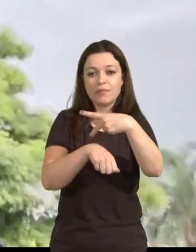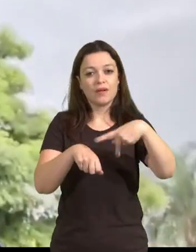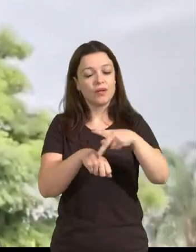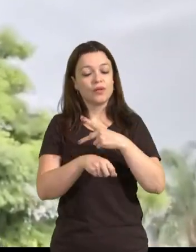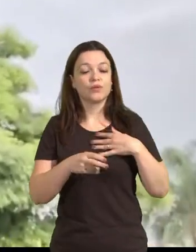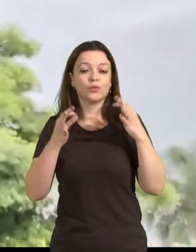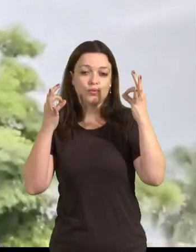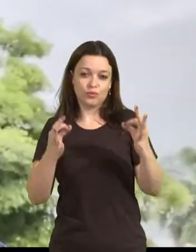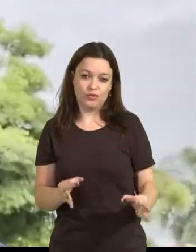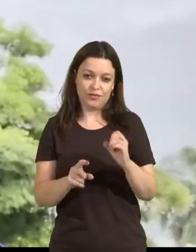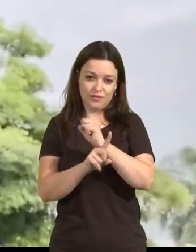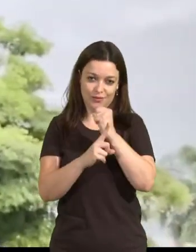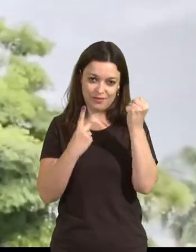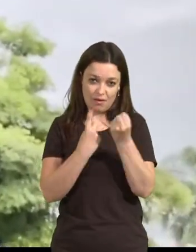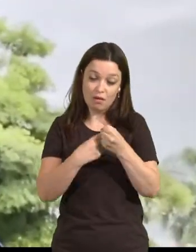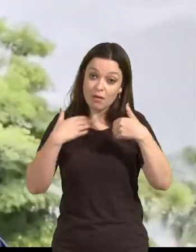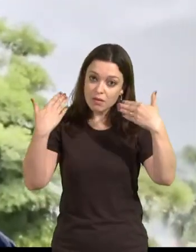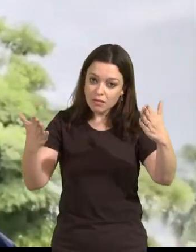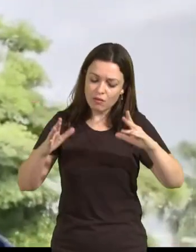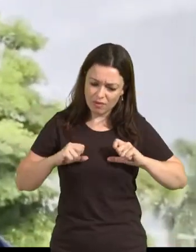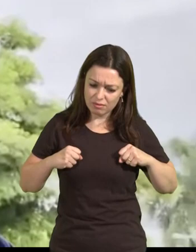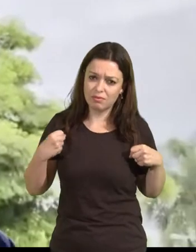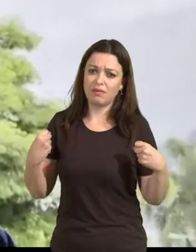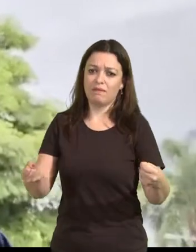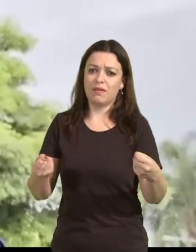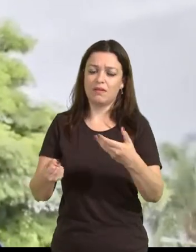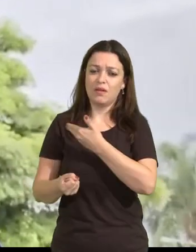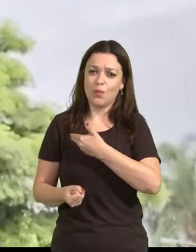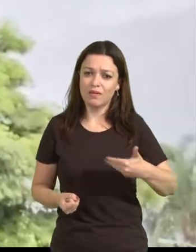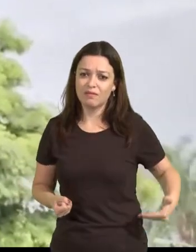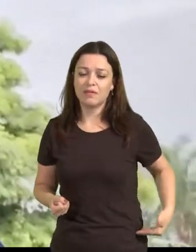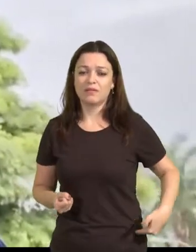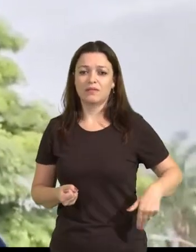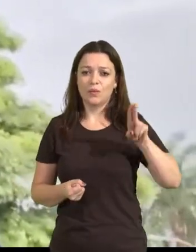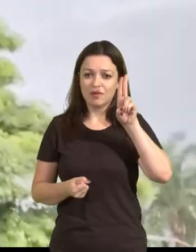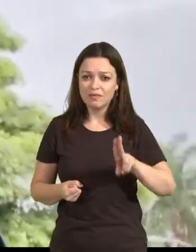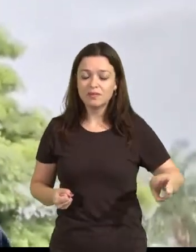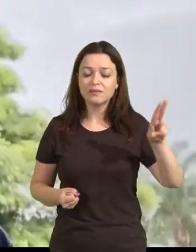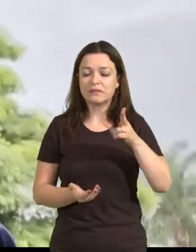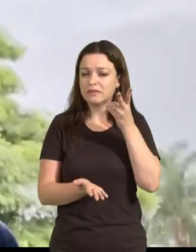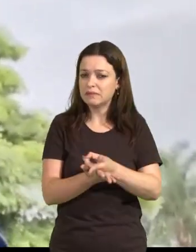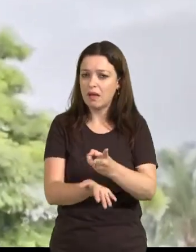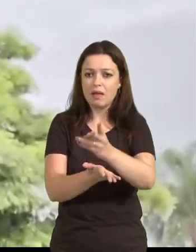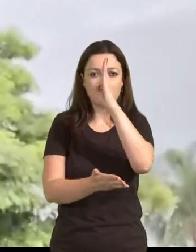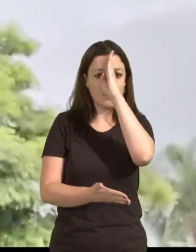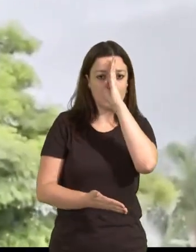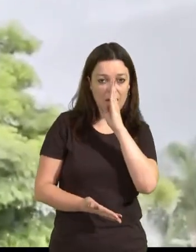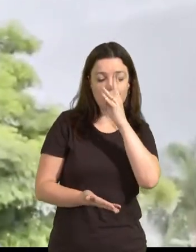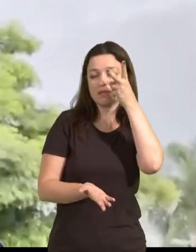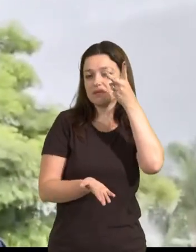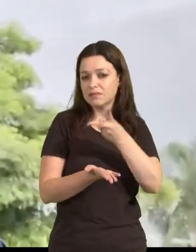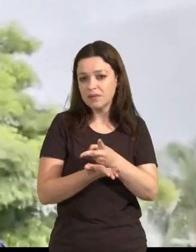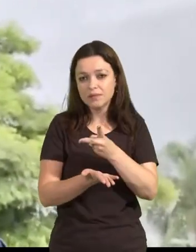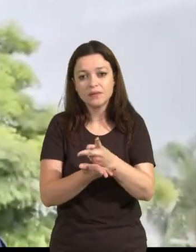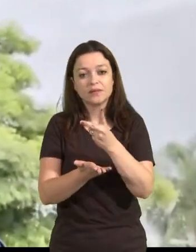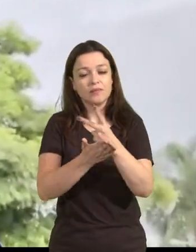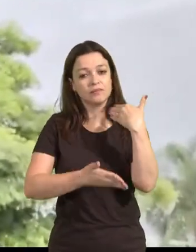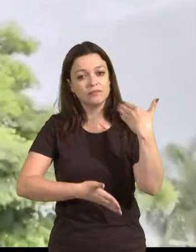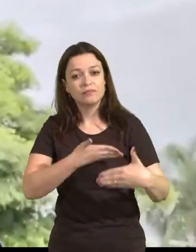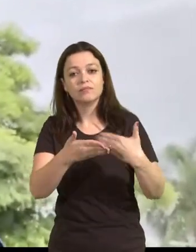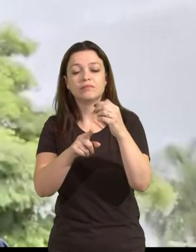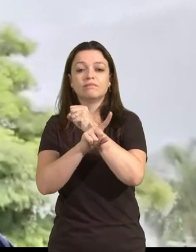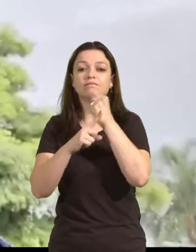com justiça social. Por isso, vamos defender nossa universidade pública para que ela seja sempre gratuita e para que ela seja cada vez